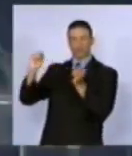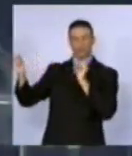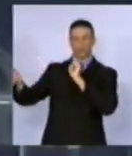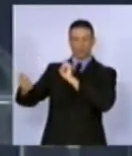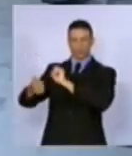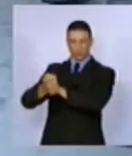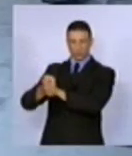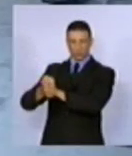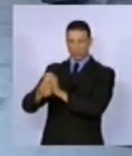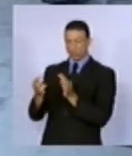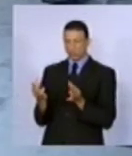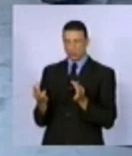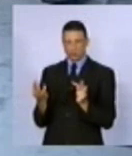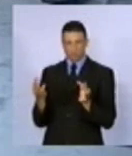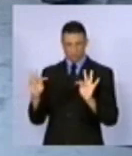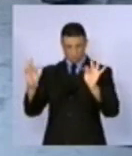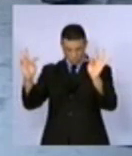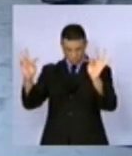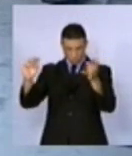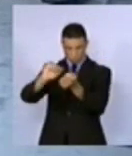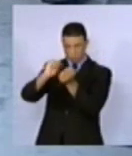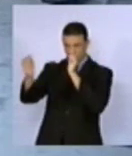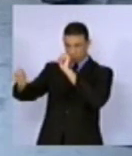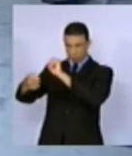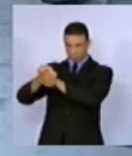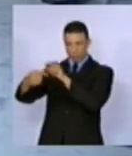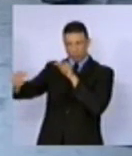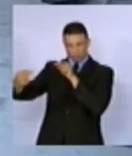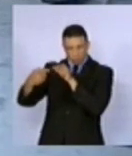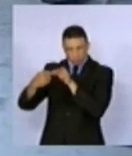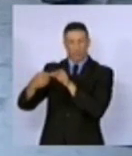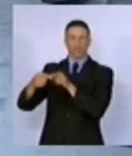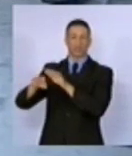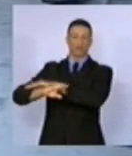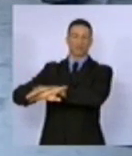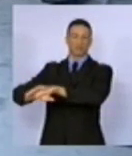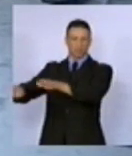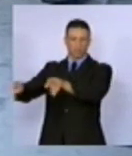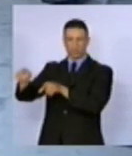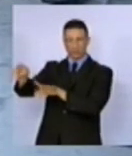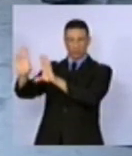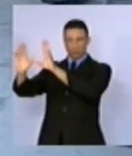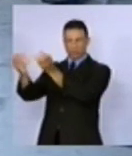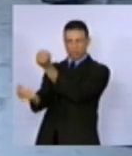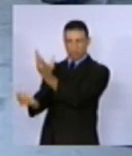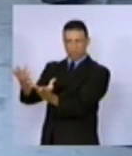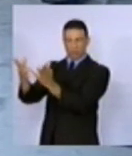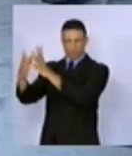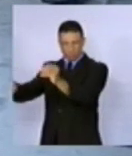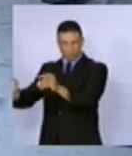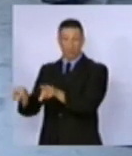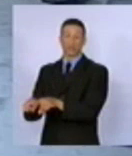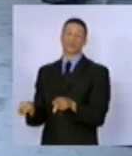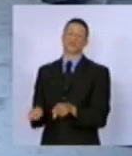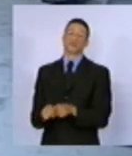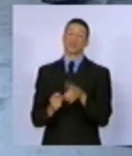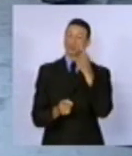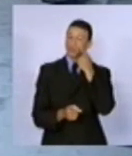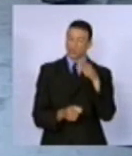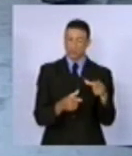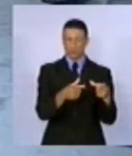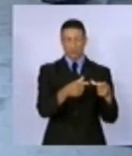é tecnológica para a mecanização do processo reconheceu os que são áreas menores em extensão